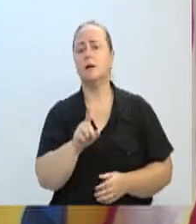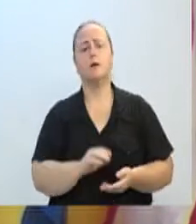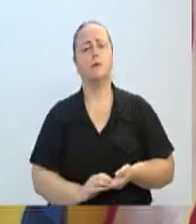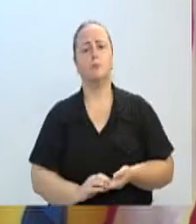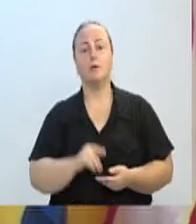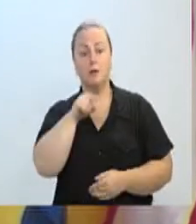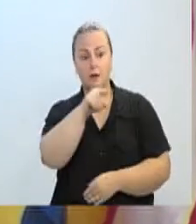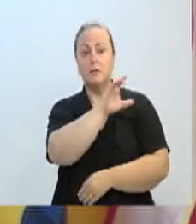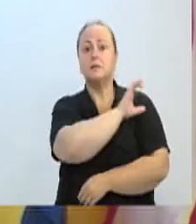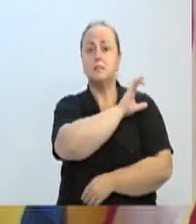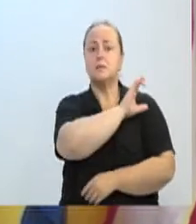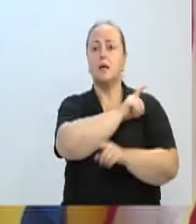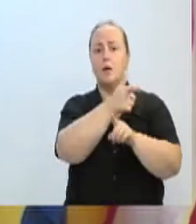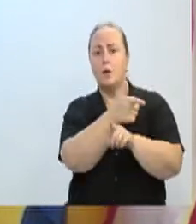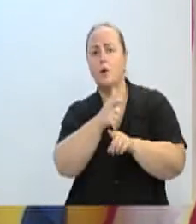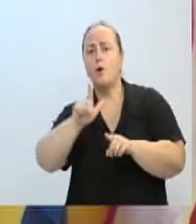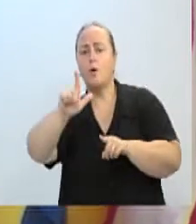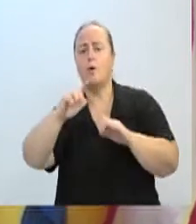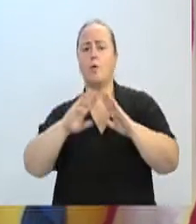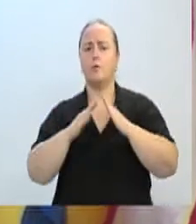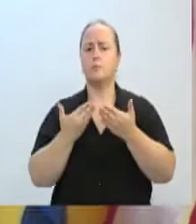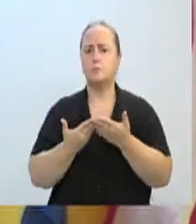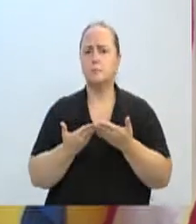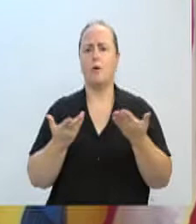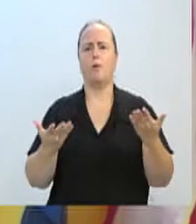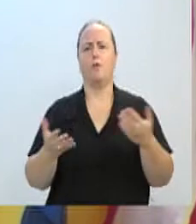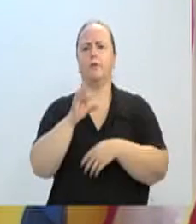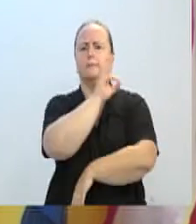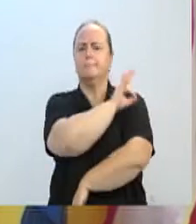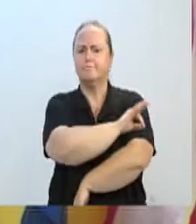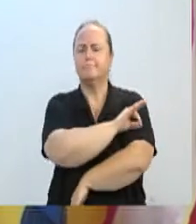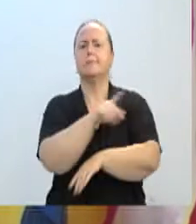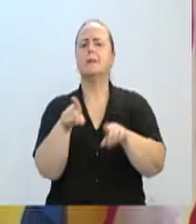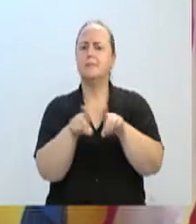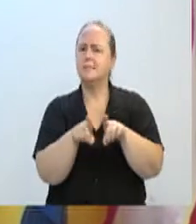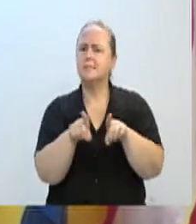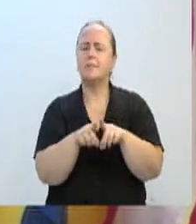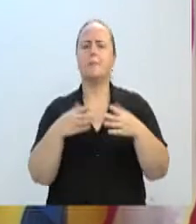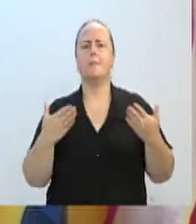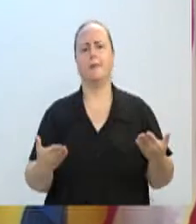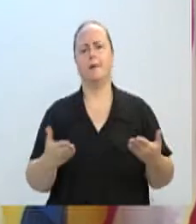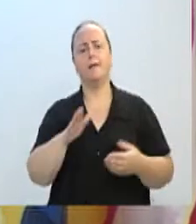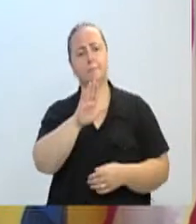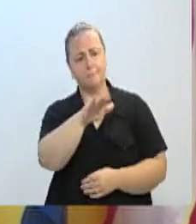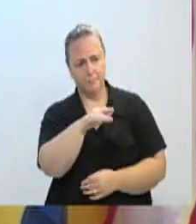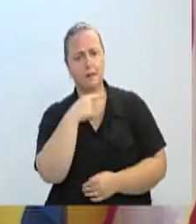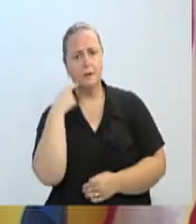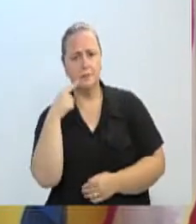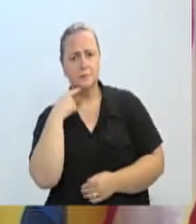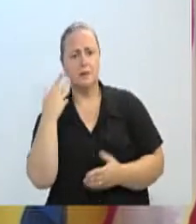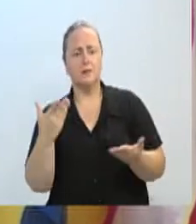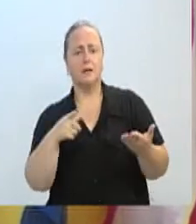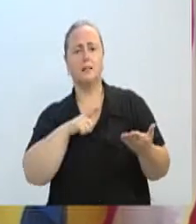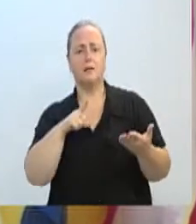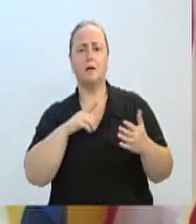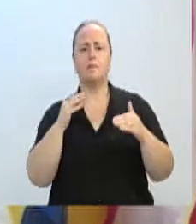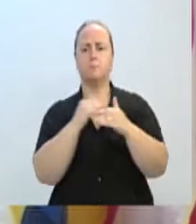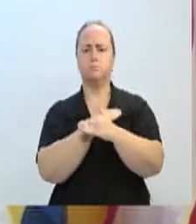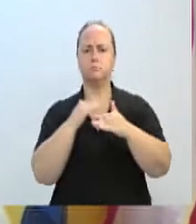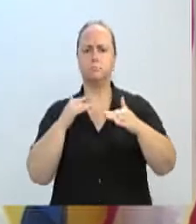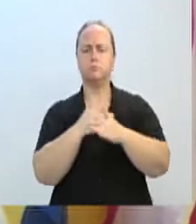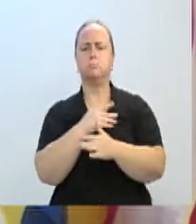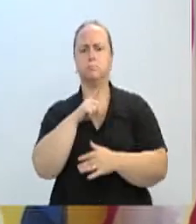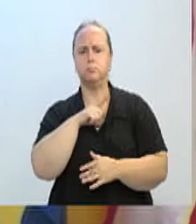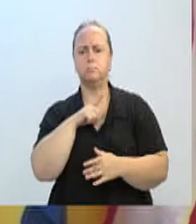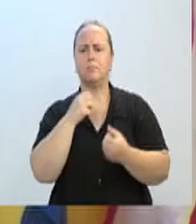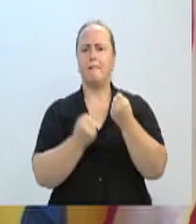CIs e outros educandários, outros postos de saúde, vereador Marcelo Lanzarin, onde tem a questão do fluxo de carro e a gente tem cobrado aqui